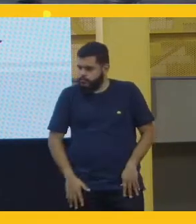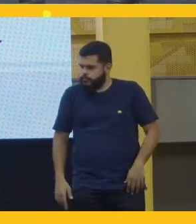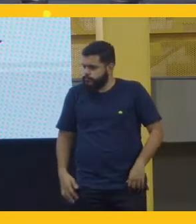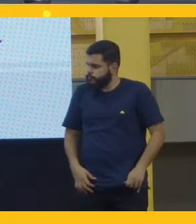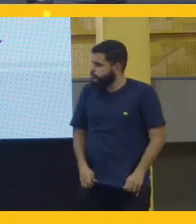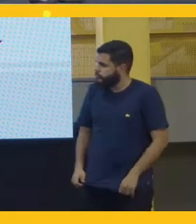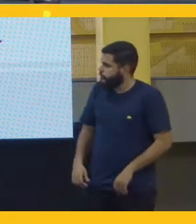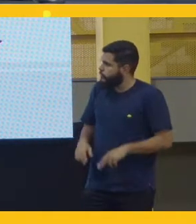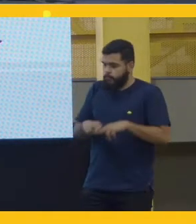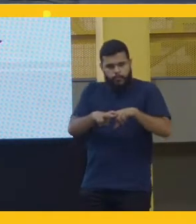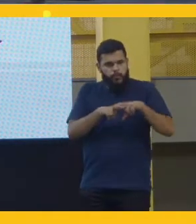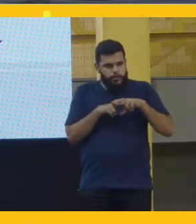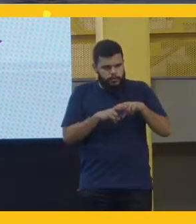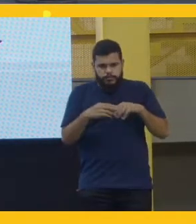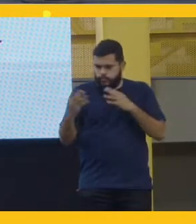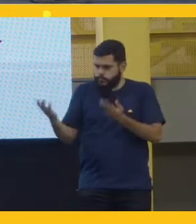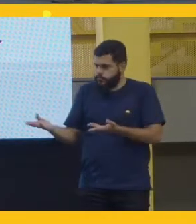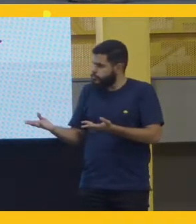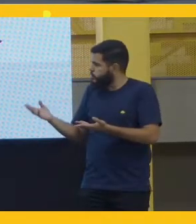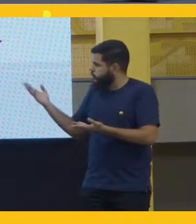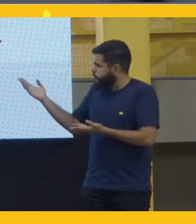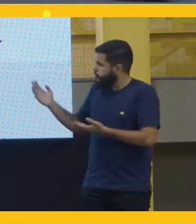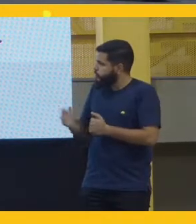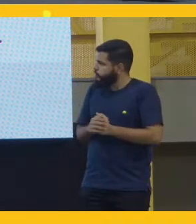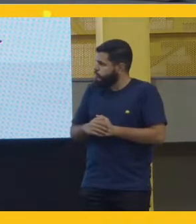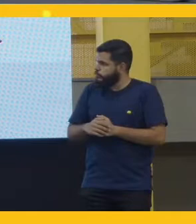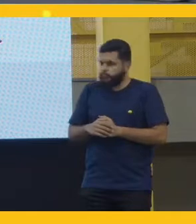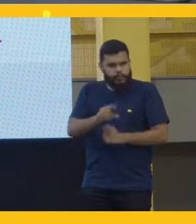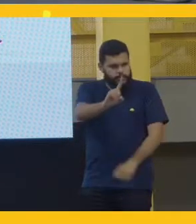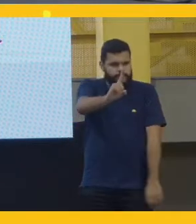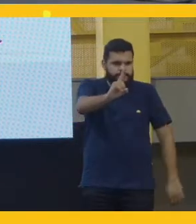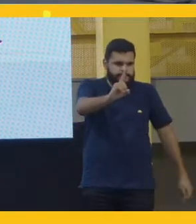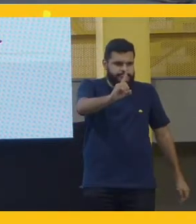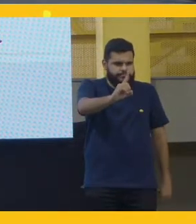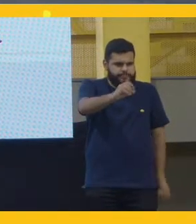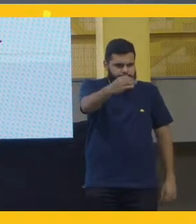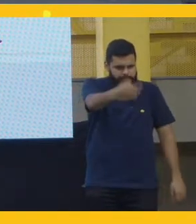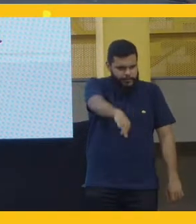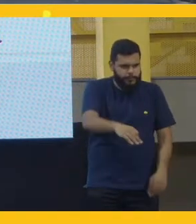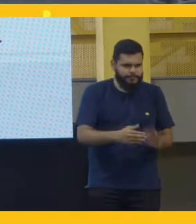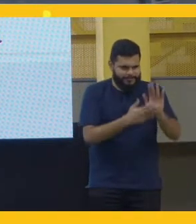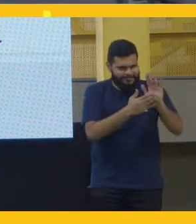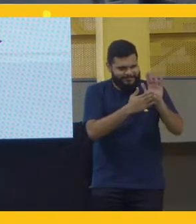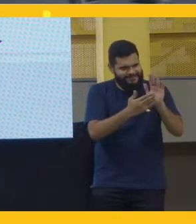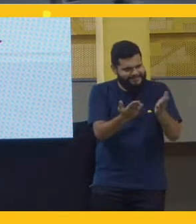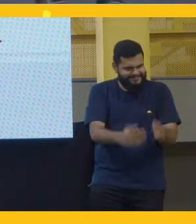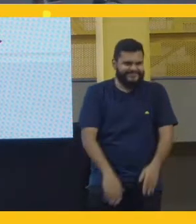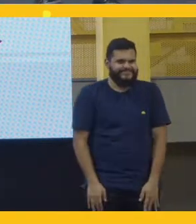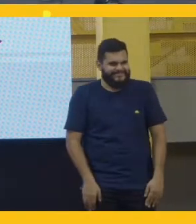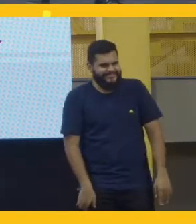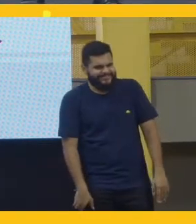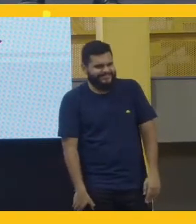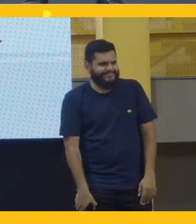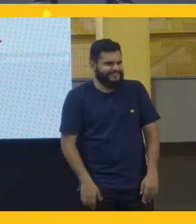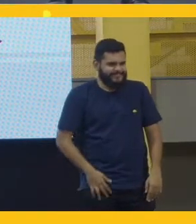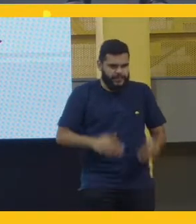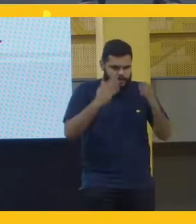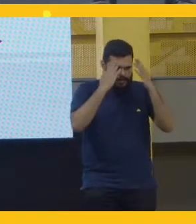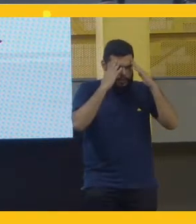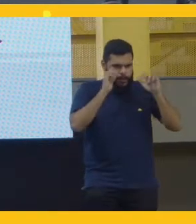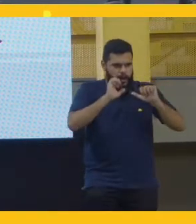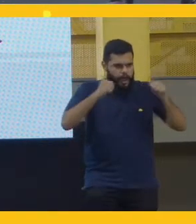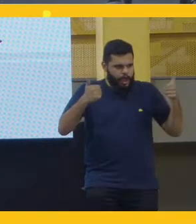volta, para esse problema é D de dado. Bacana? Deu para entender